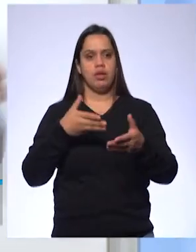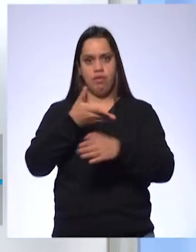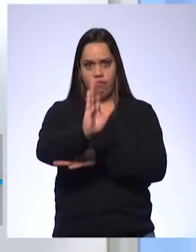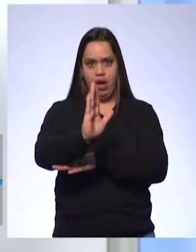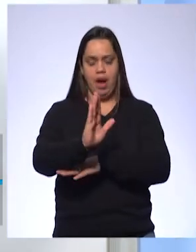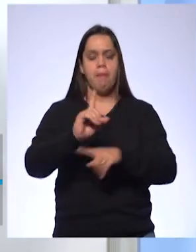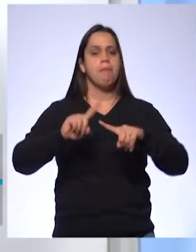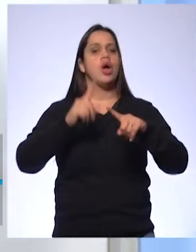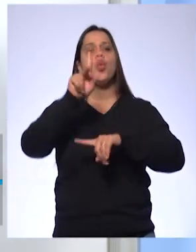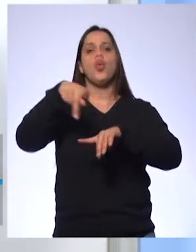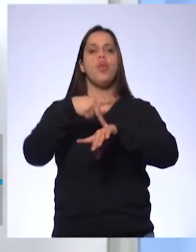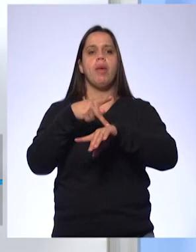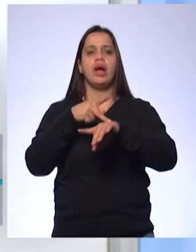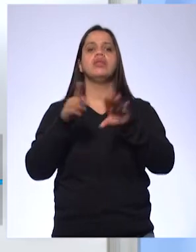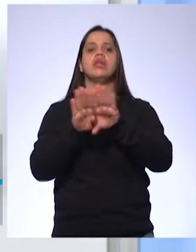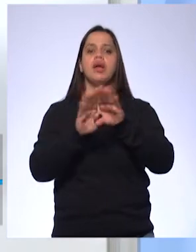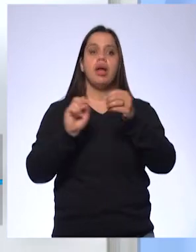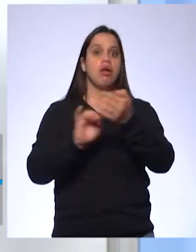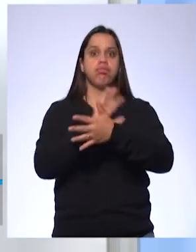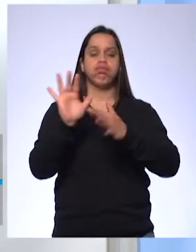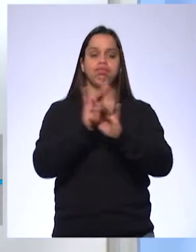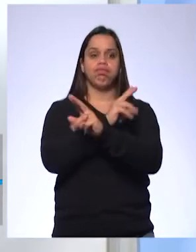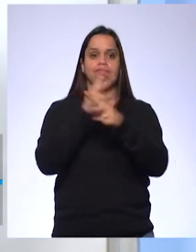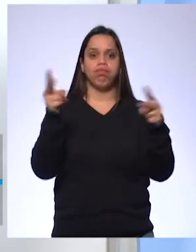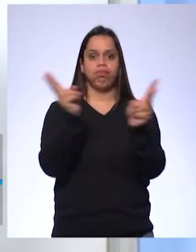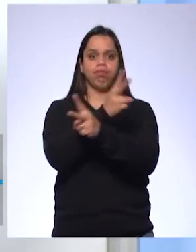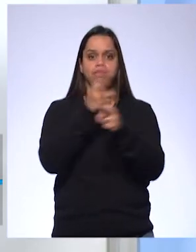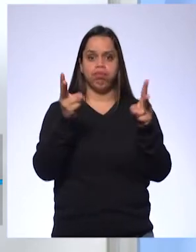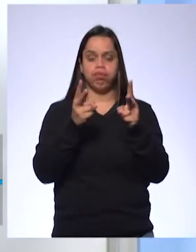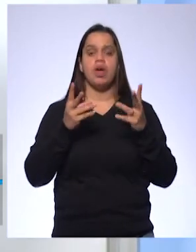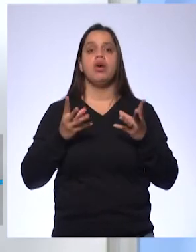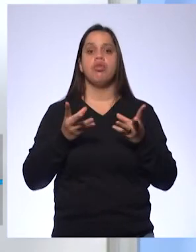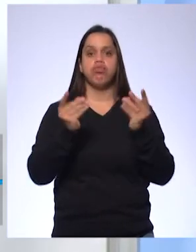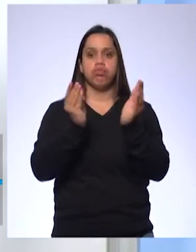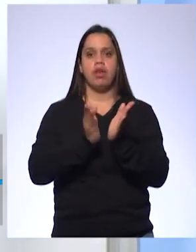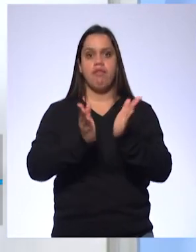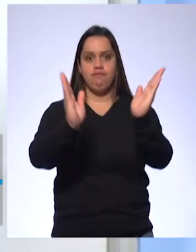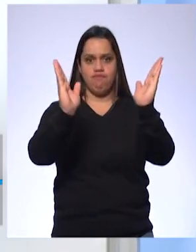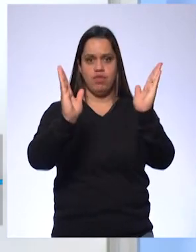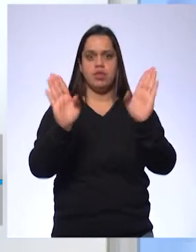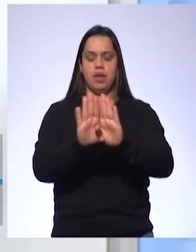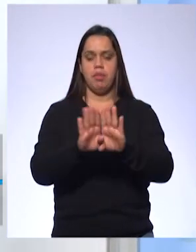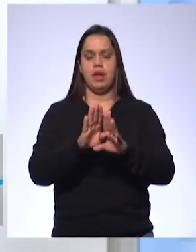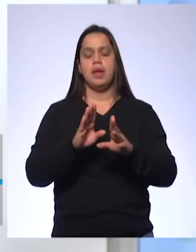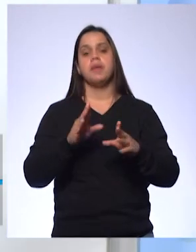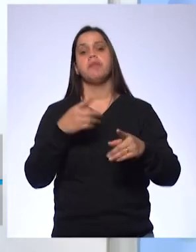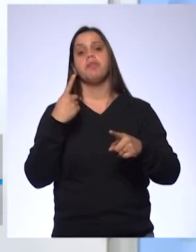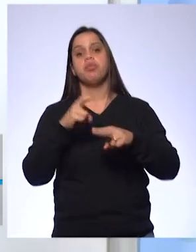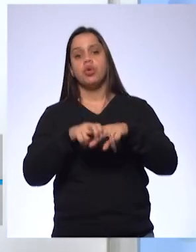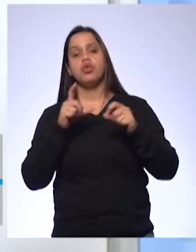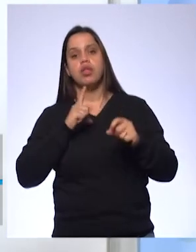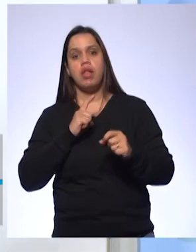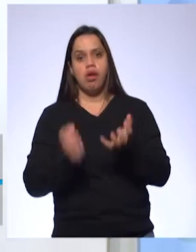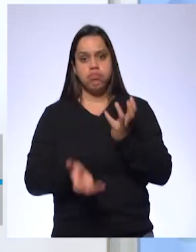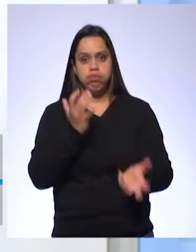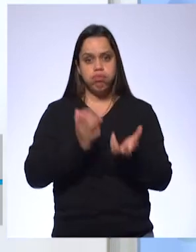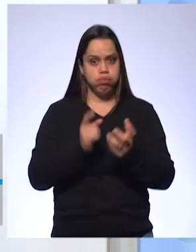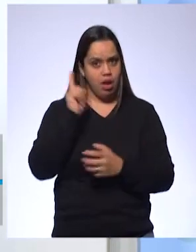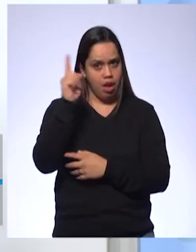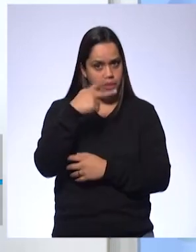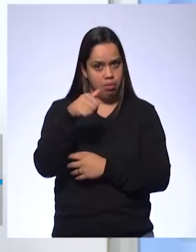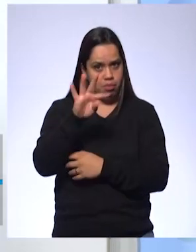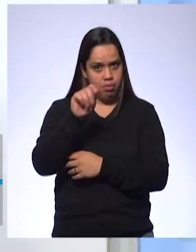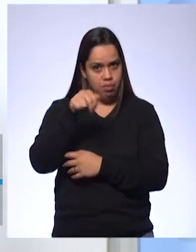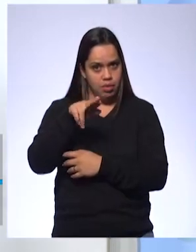outros países também que estão ali por perto, tal, depende da direção do vento, que é a hora que ele sopra. Tanto que quando tem queimadas no Pantanal, a